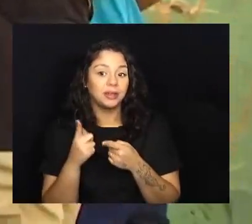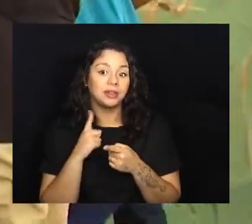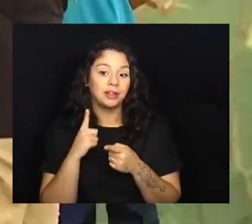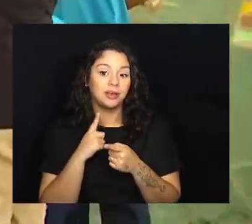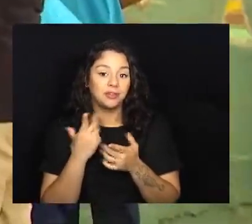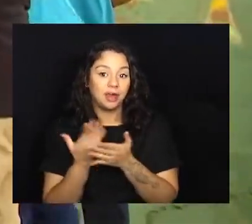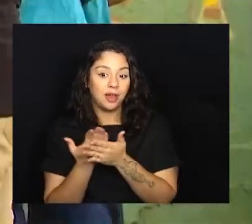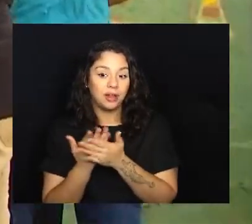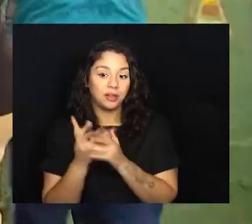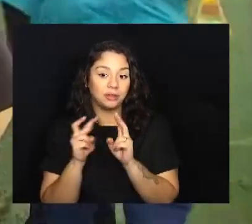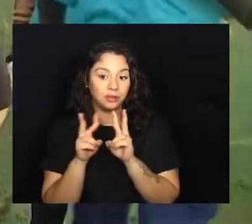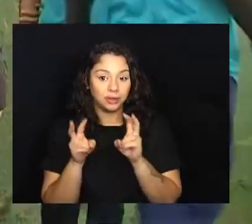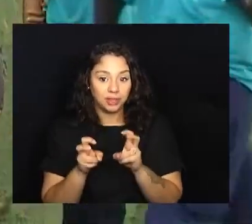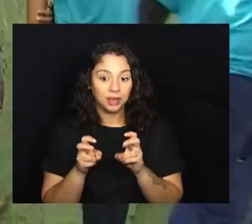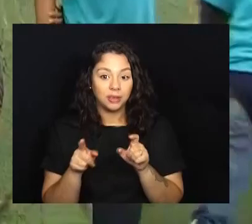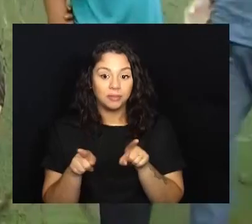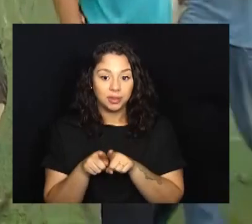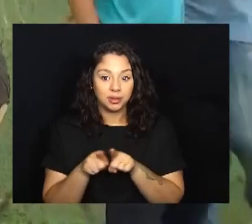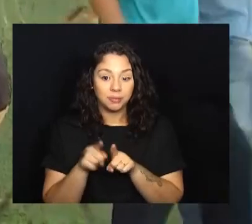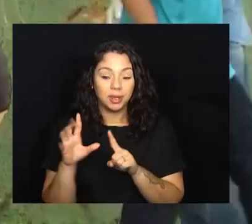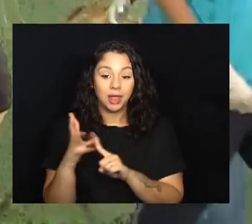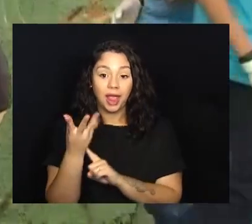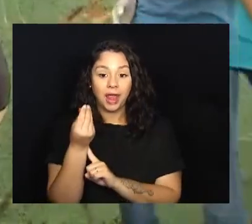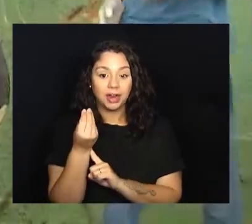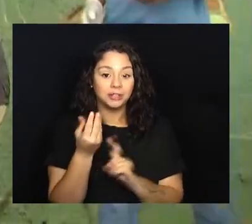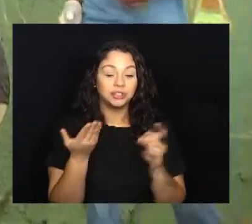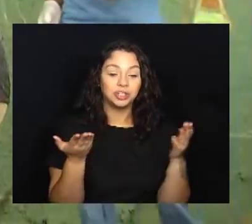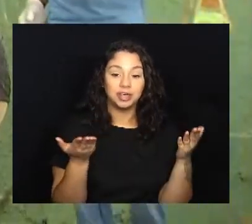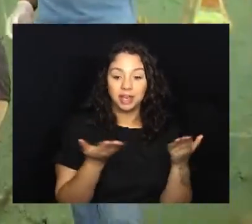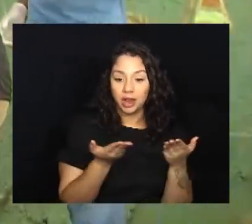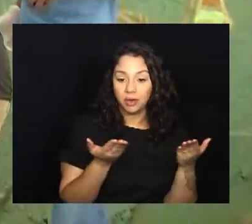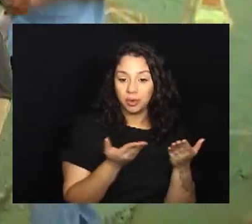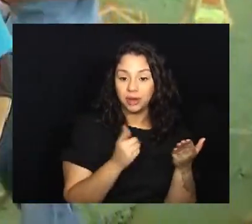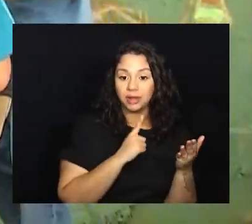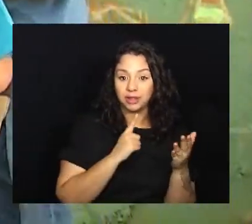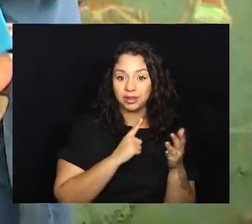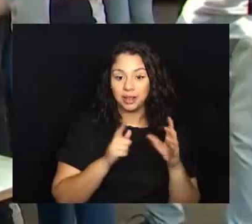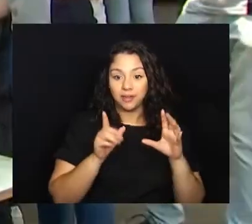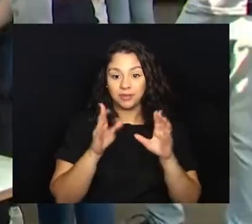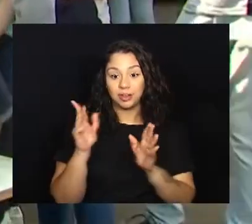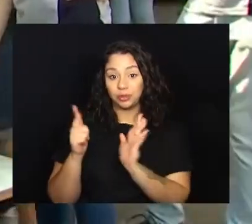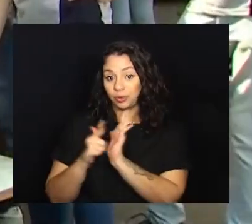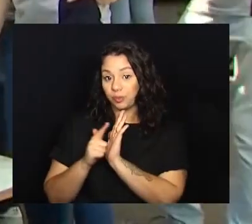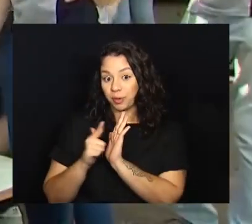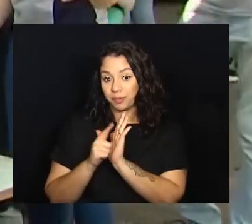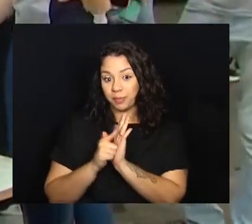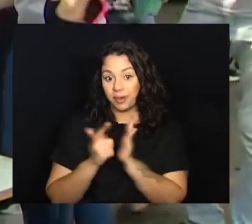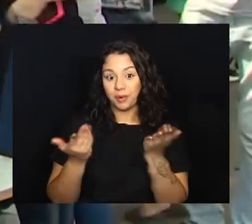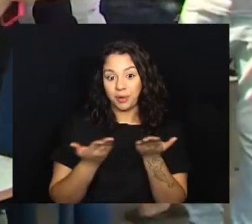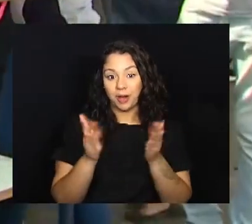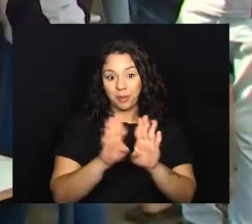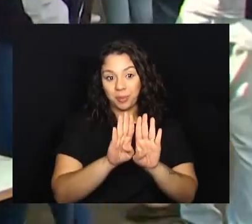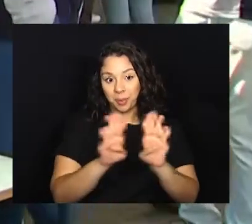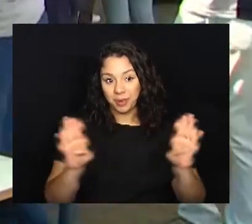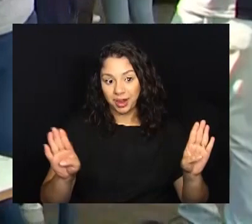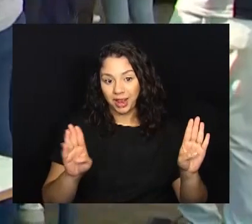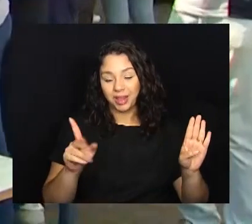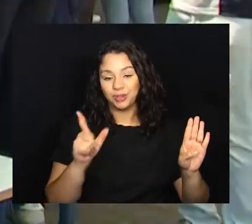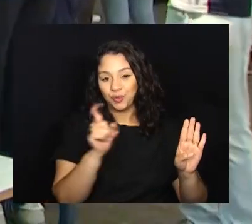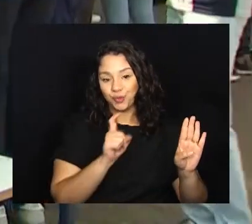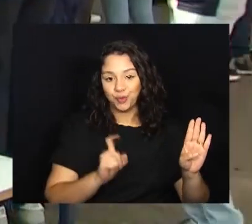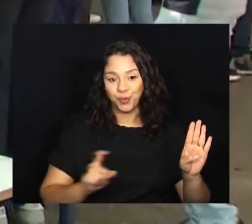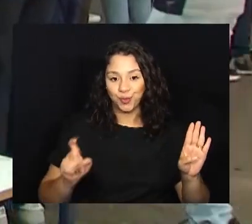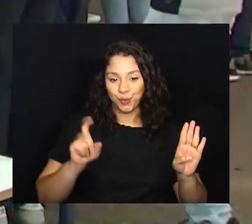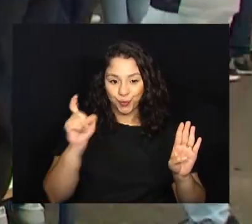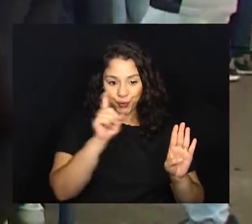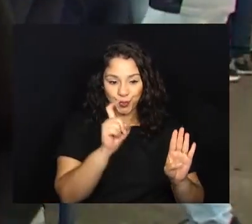vocês trabalharam com arte, e agora você está transferindo do papel para a parede aqui, para o mural, em forma de